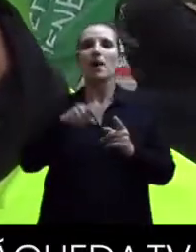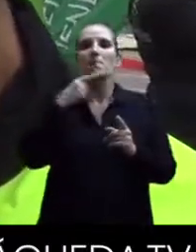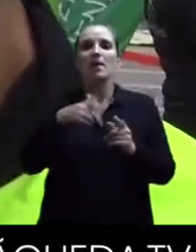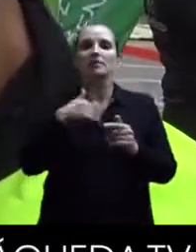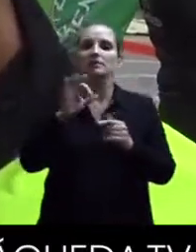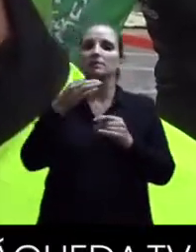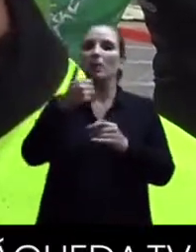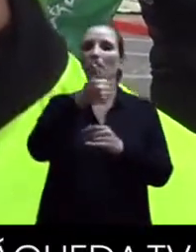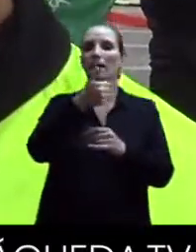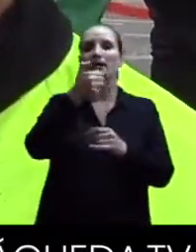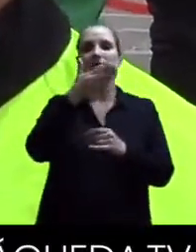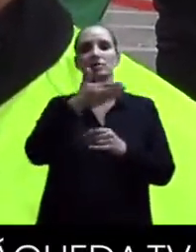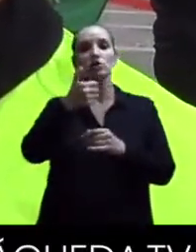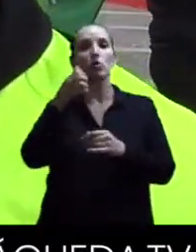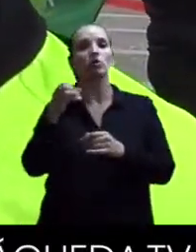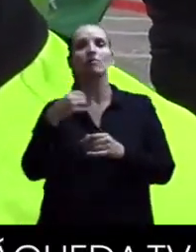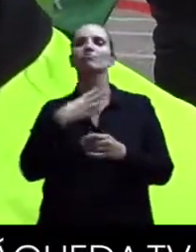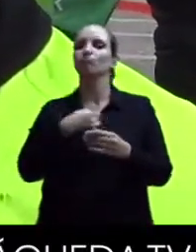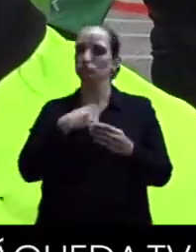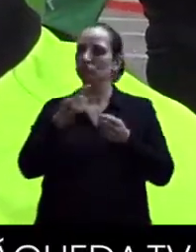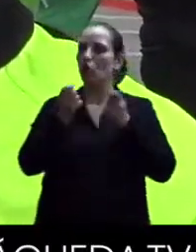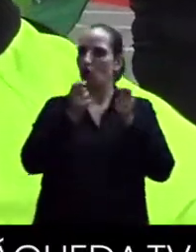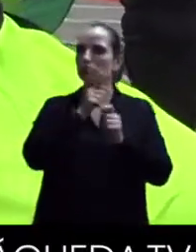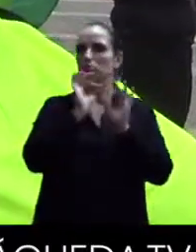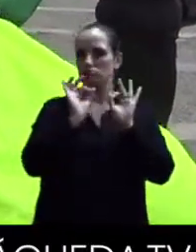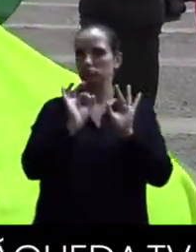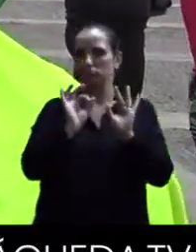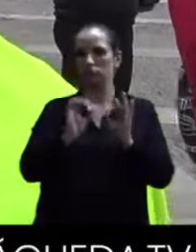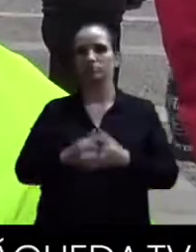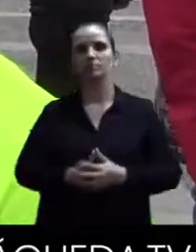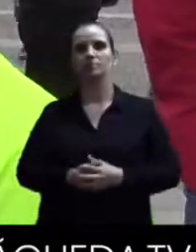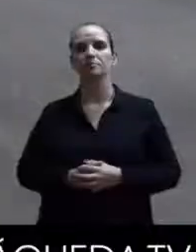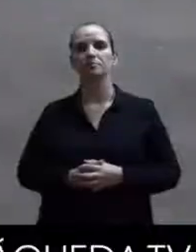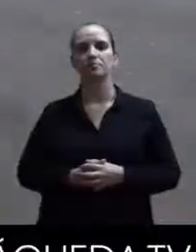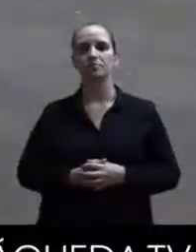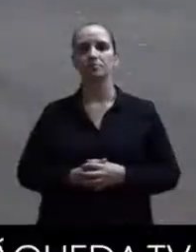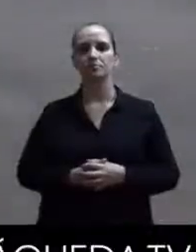também costumamos fazer o B150 e nós gostamos muito dessa organização.